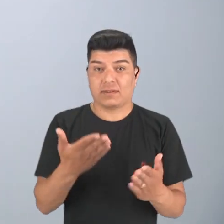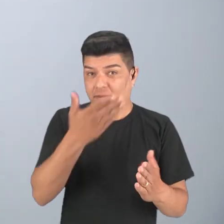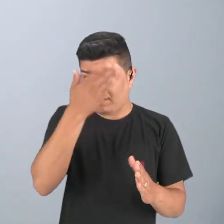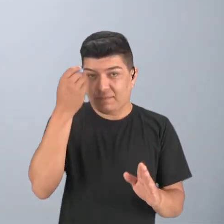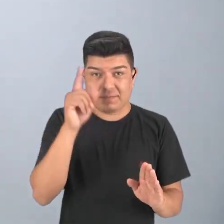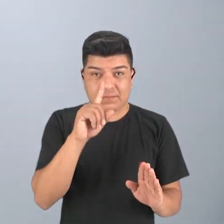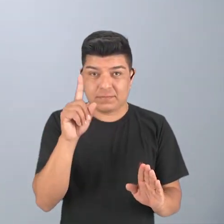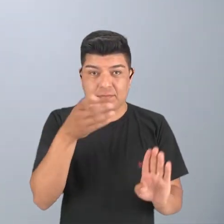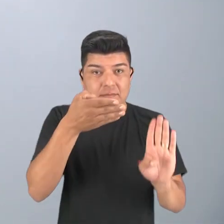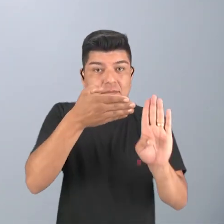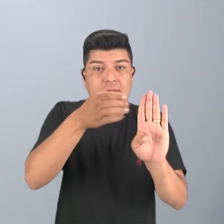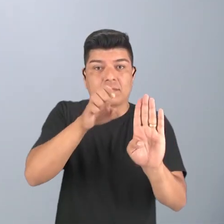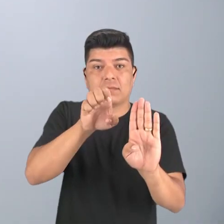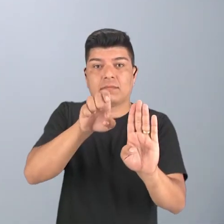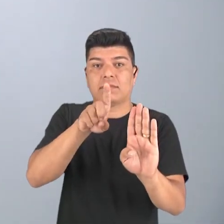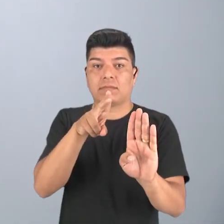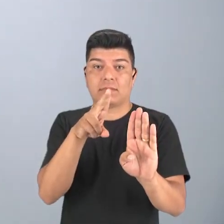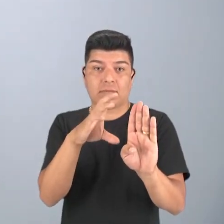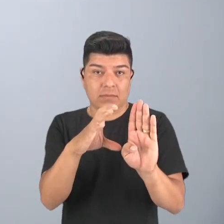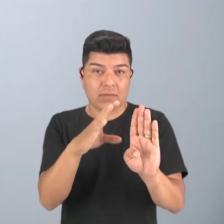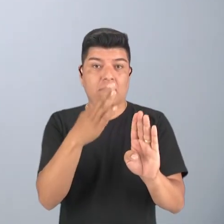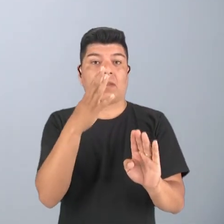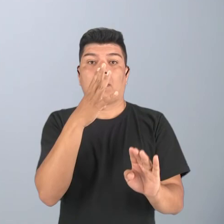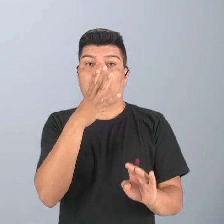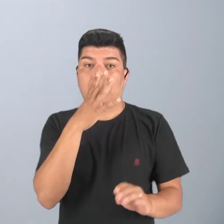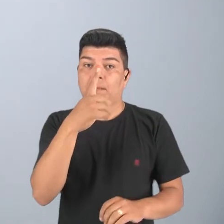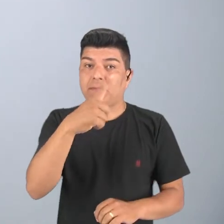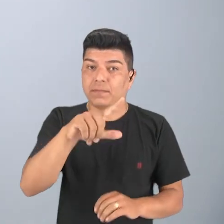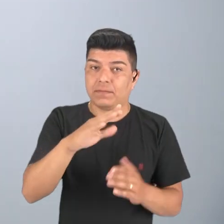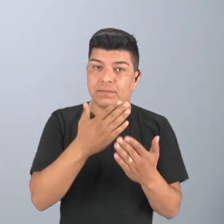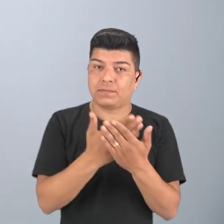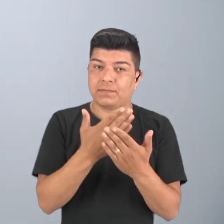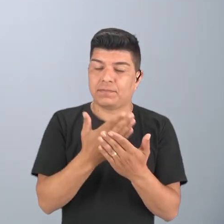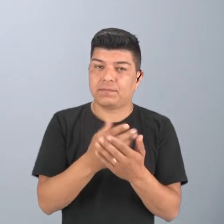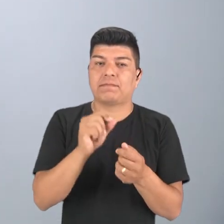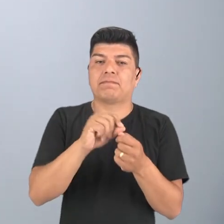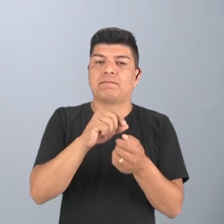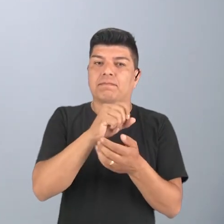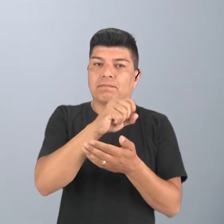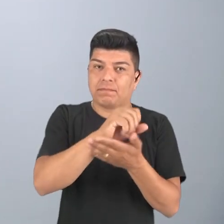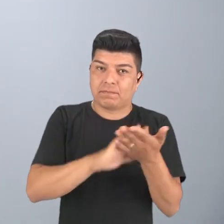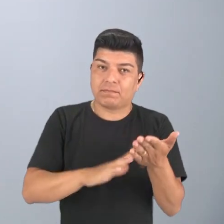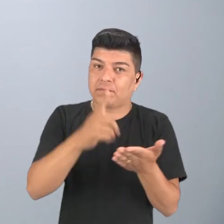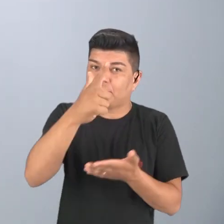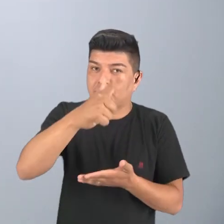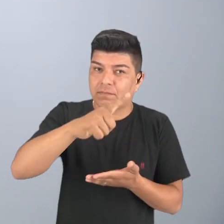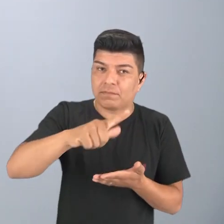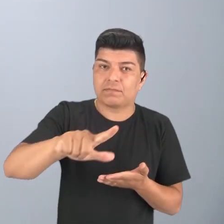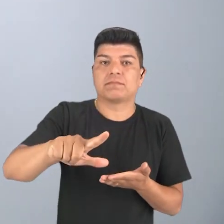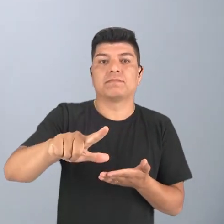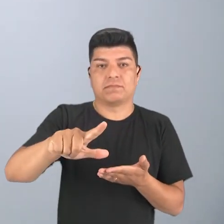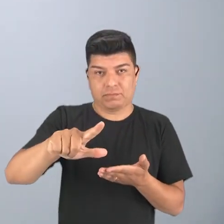esqueça depois, vá lá na plataforma, assista novamente essa aula, refaça os exercícios que nós